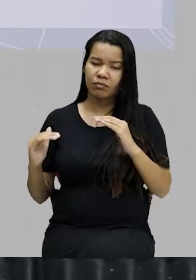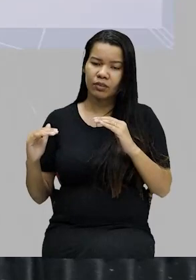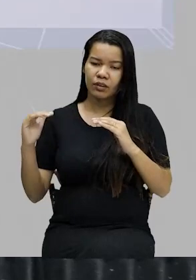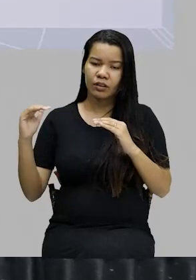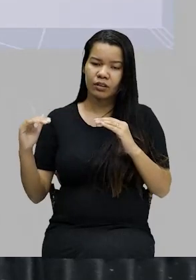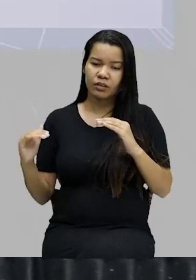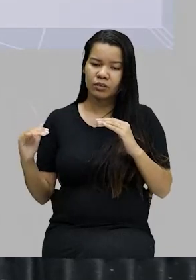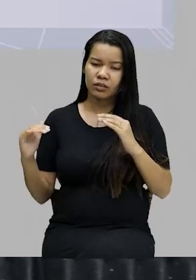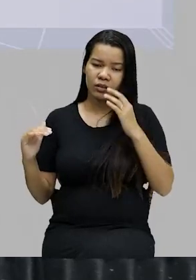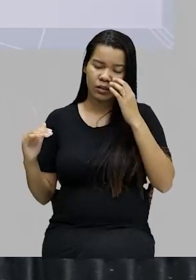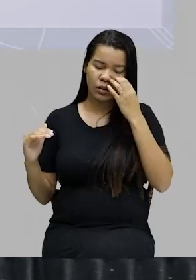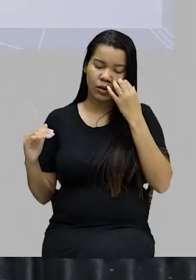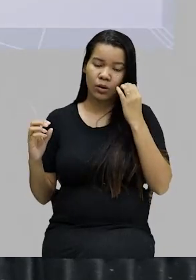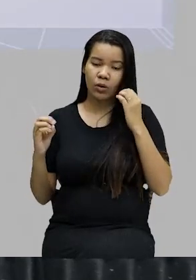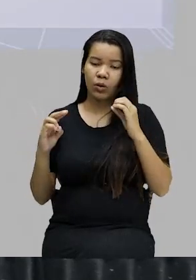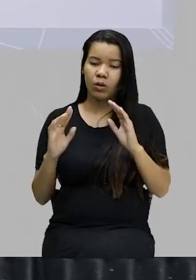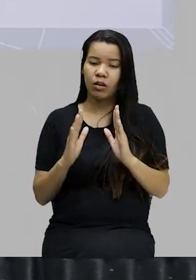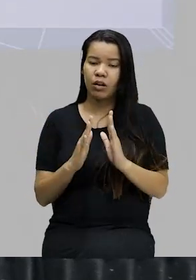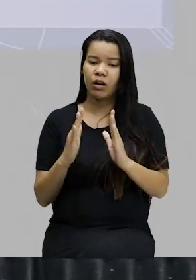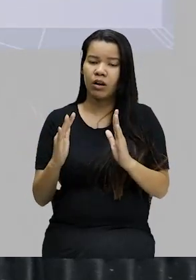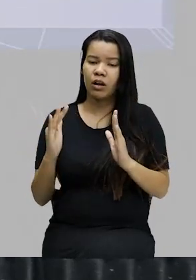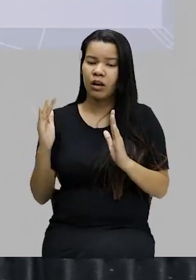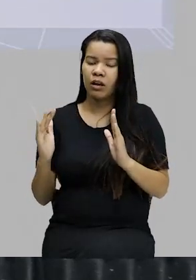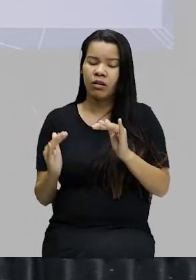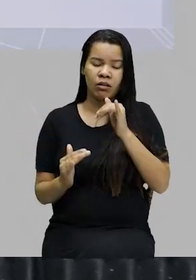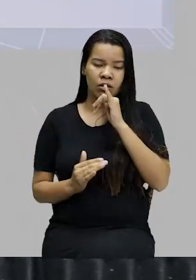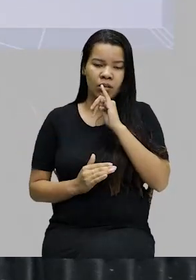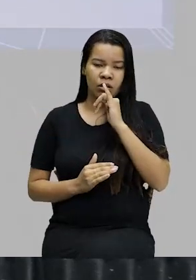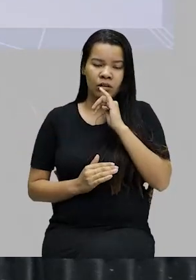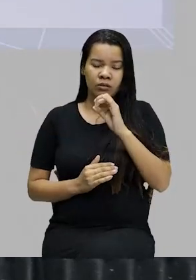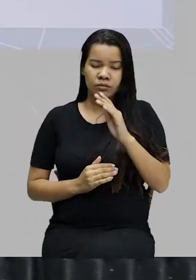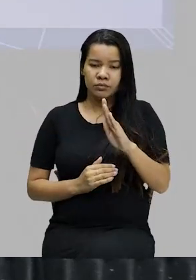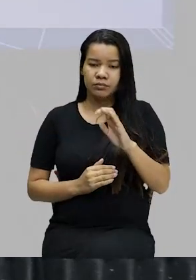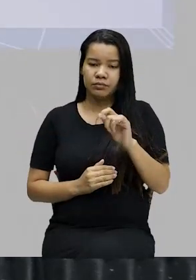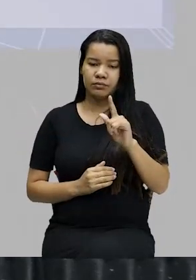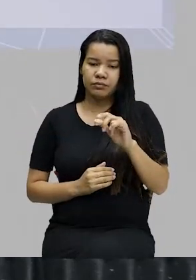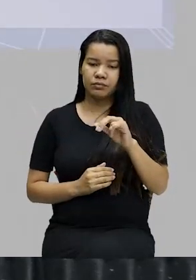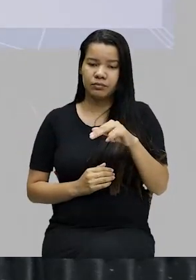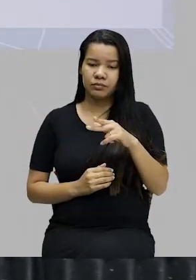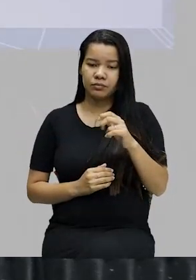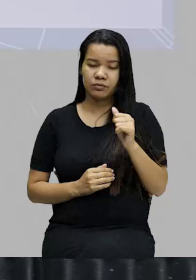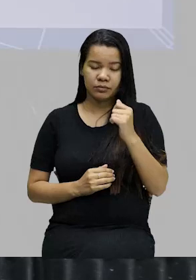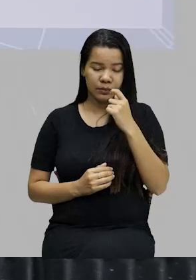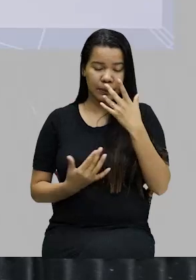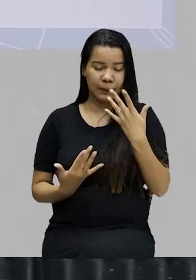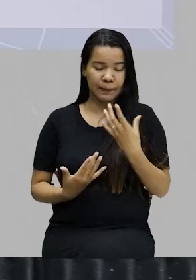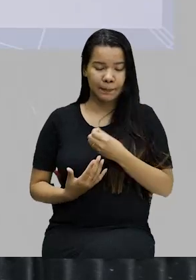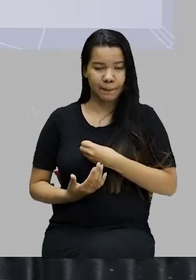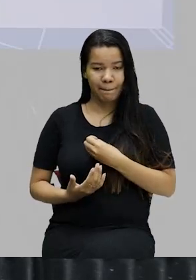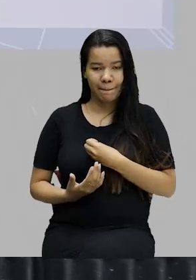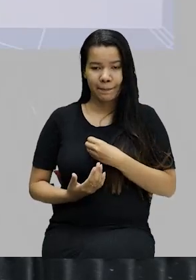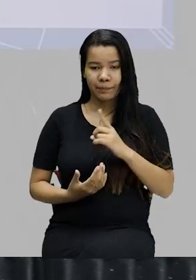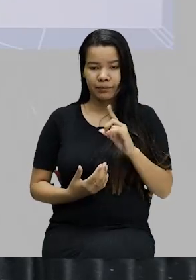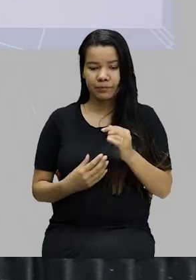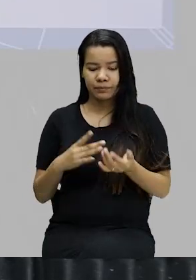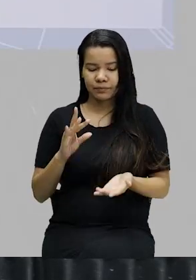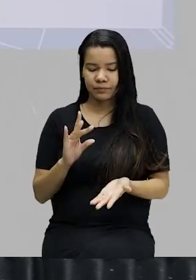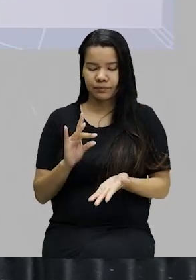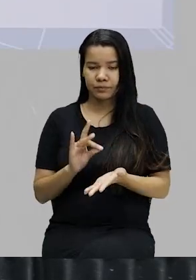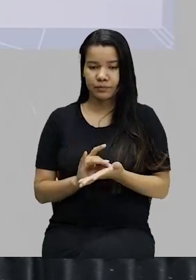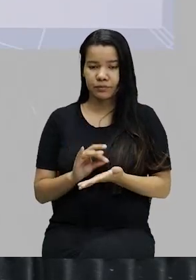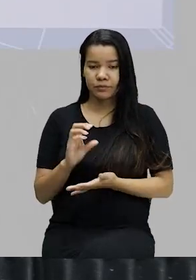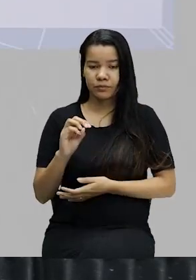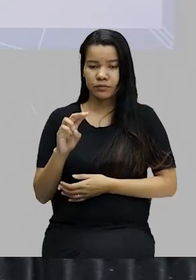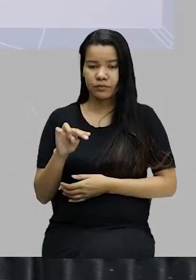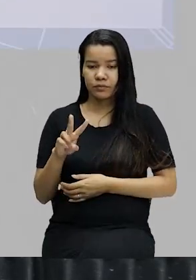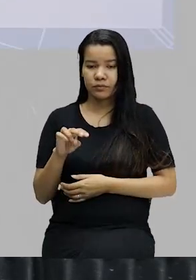ser estimado, por exemplo, em uma balança. Então, o número de Avogadro é um fator de conversão, tudo